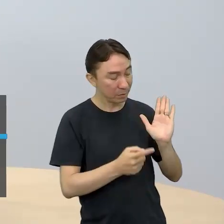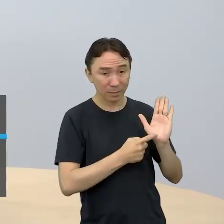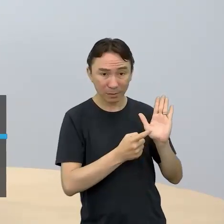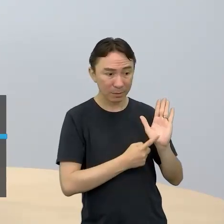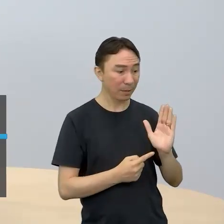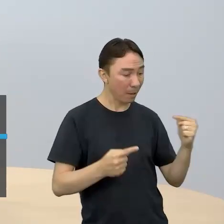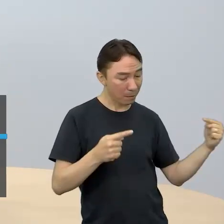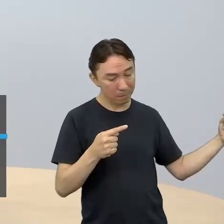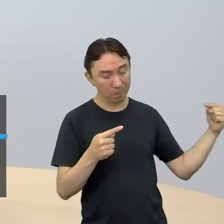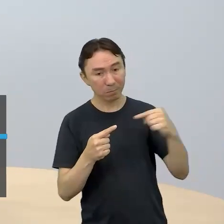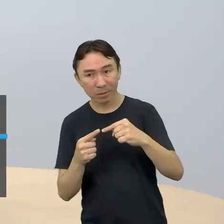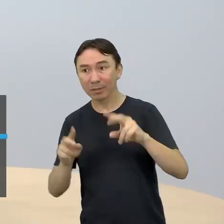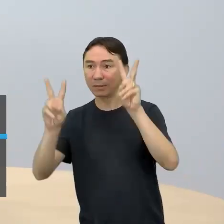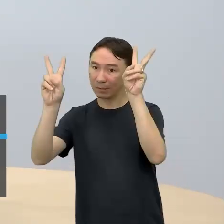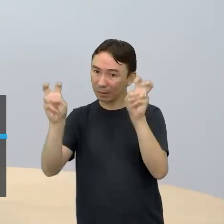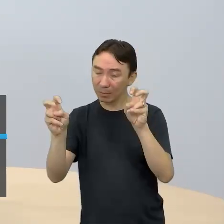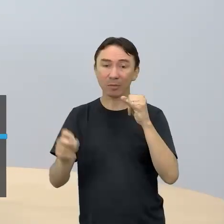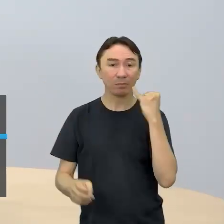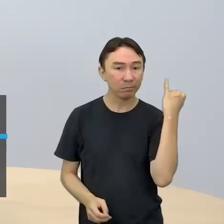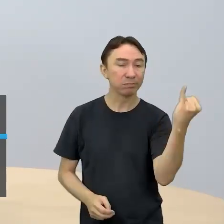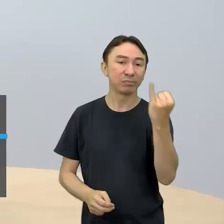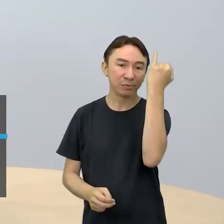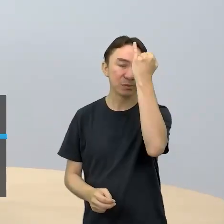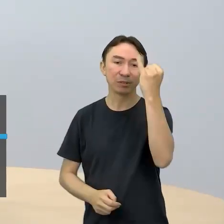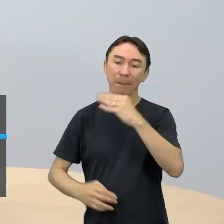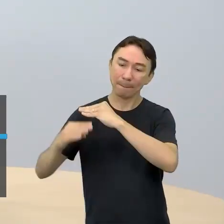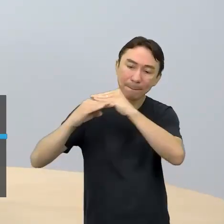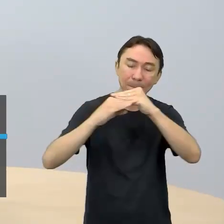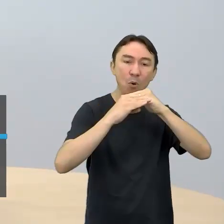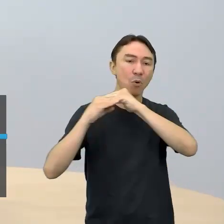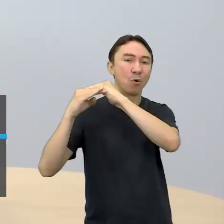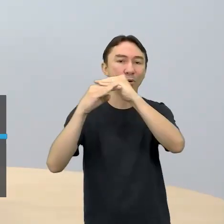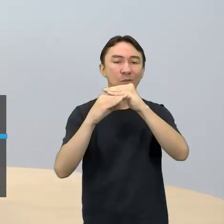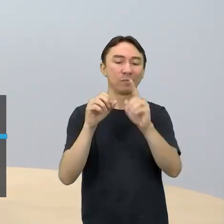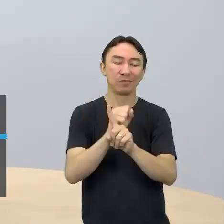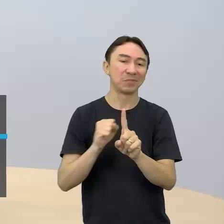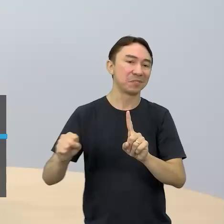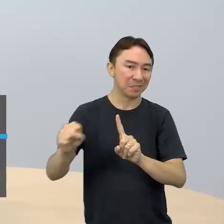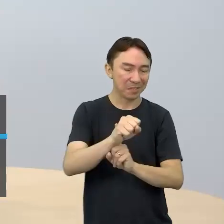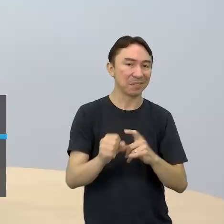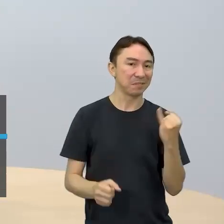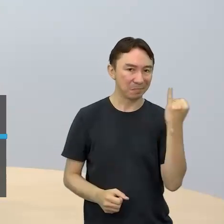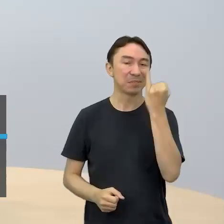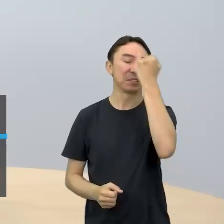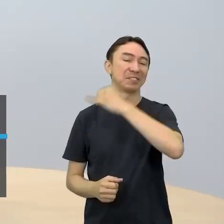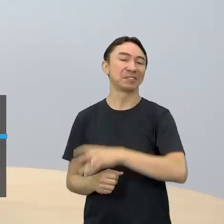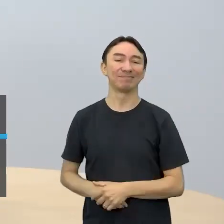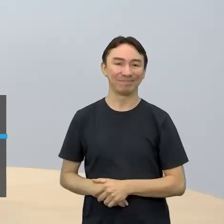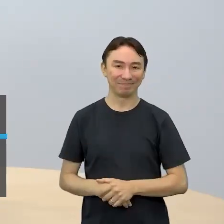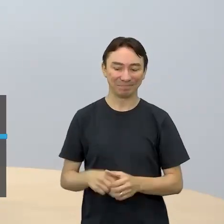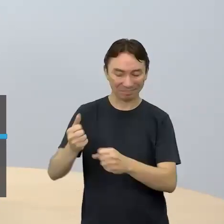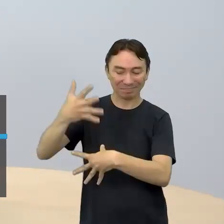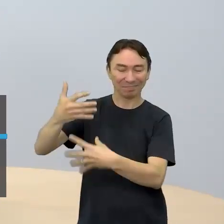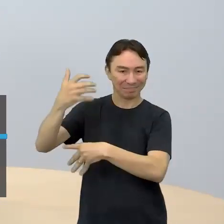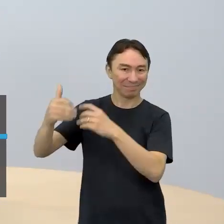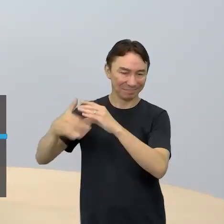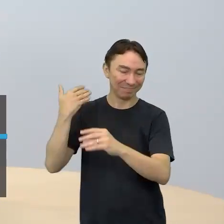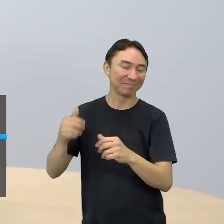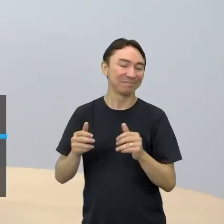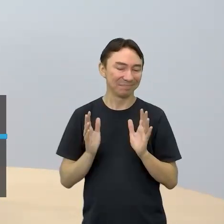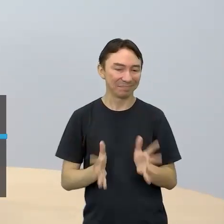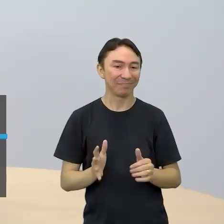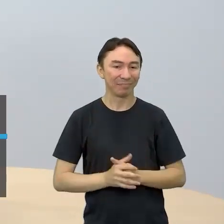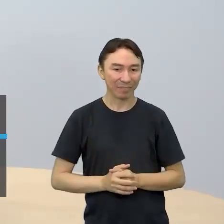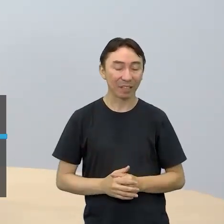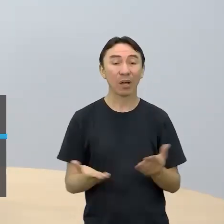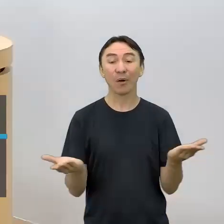nossa sociedade, para trazer a equidade que também apareceu aqui como no chat, né? Então, a Gi vai trazer agora